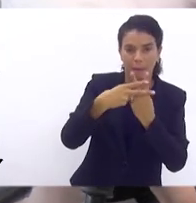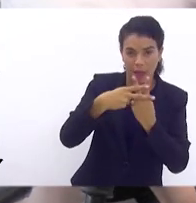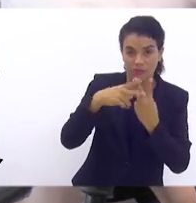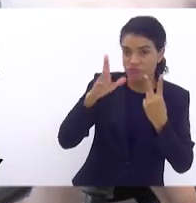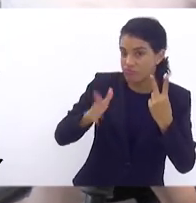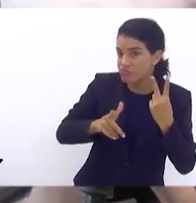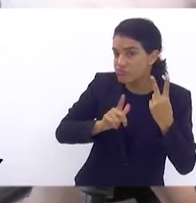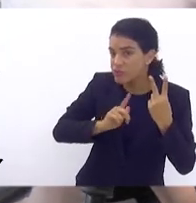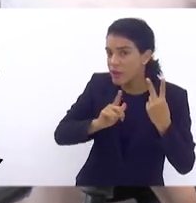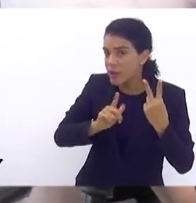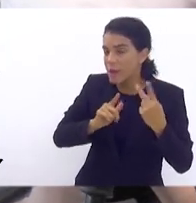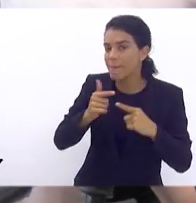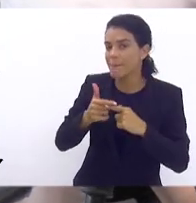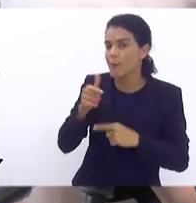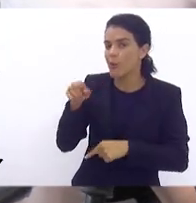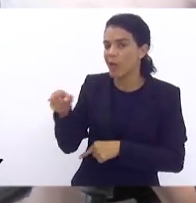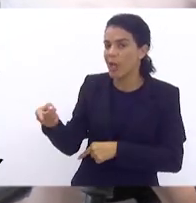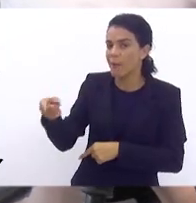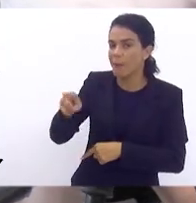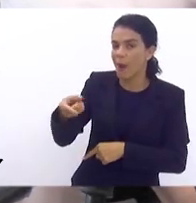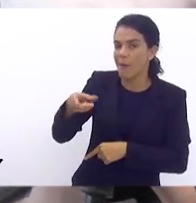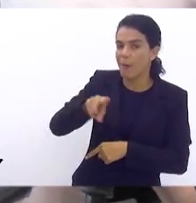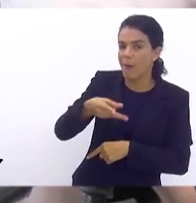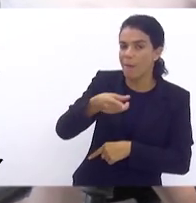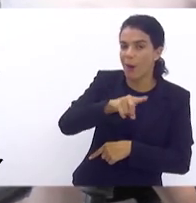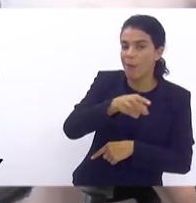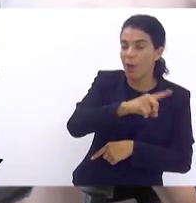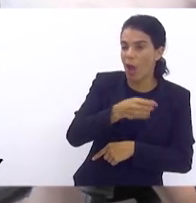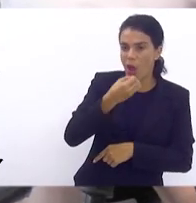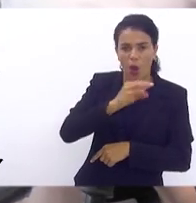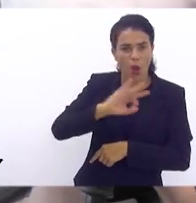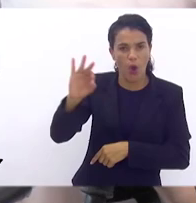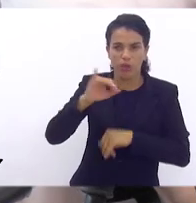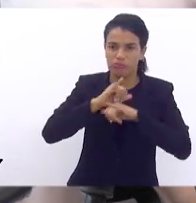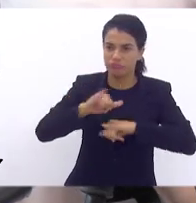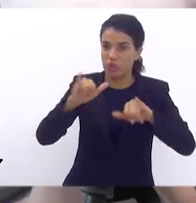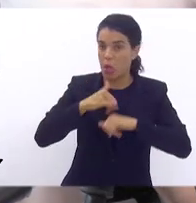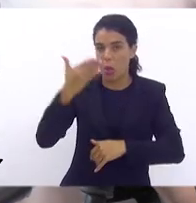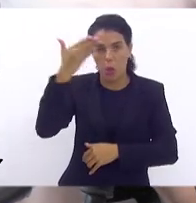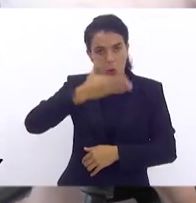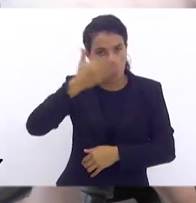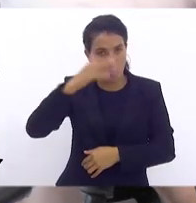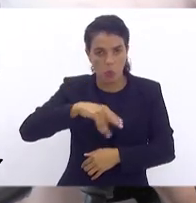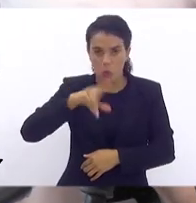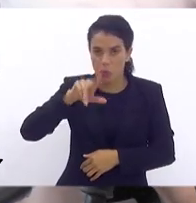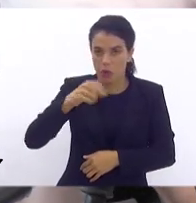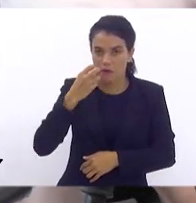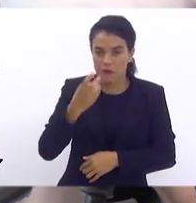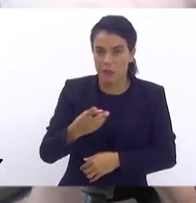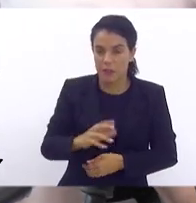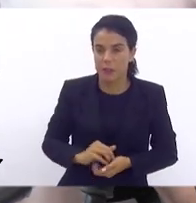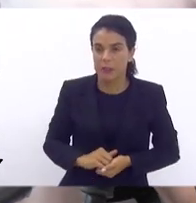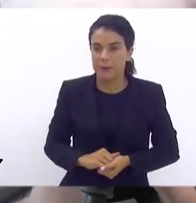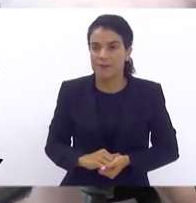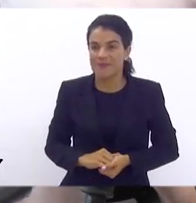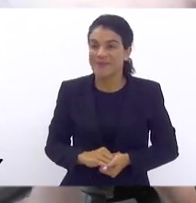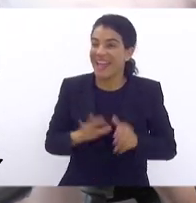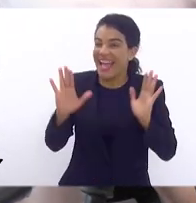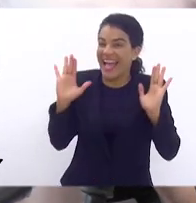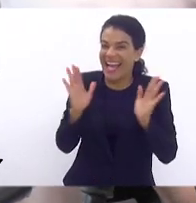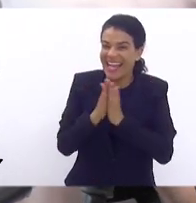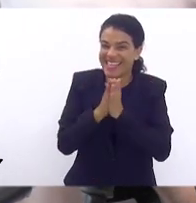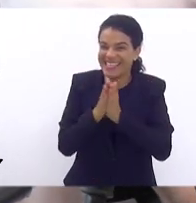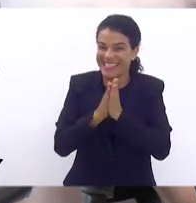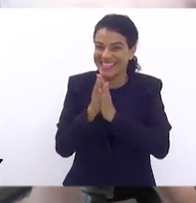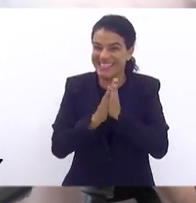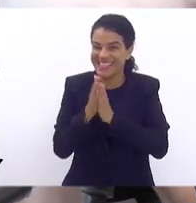porque eu acho que esse é feito divulgação seria eu te conheço eu vou deixar essa pergunta